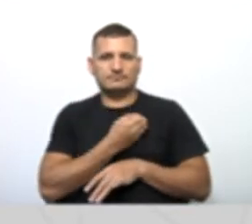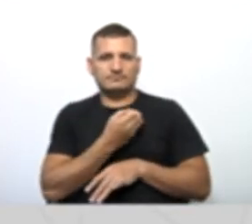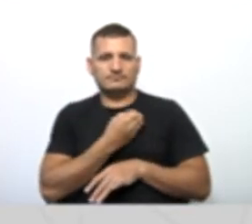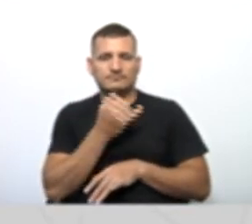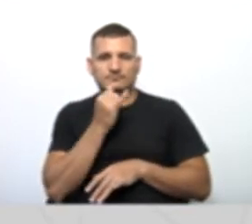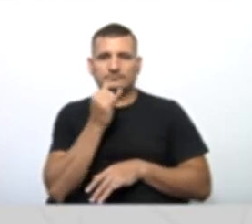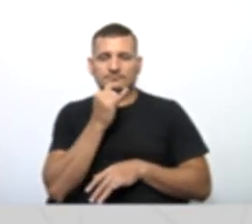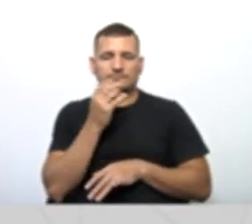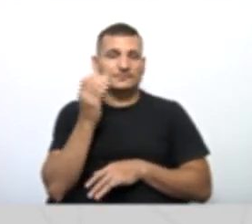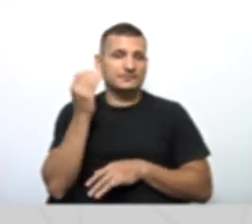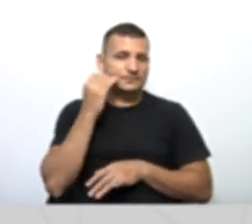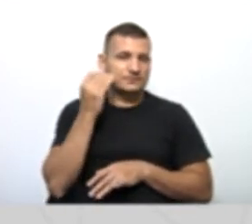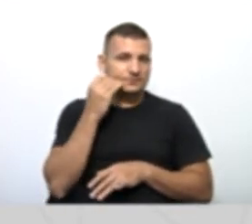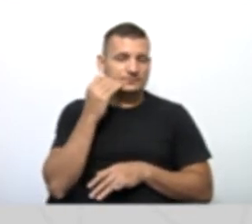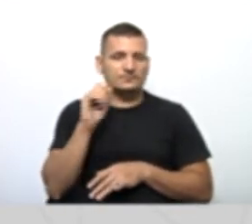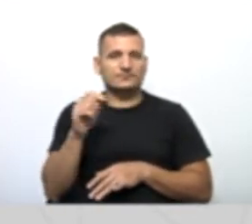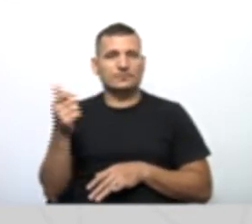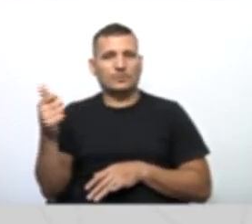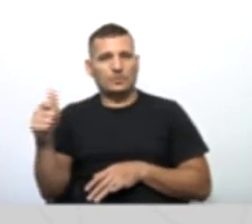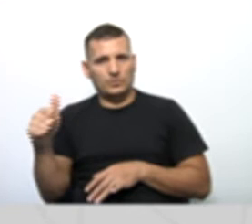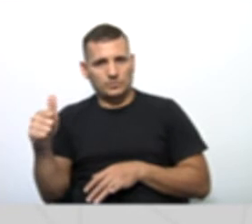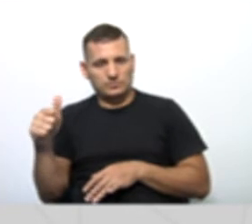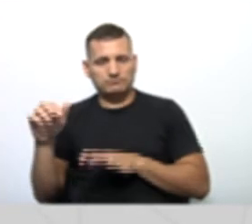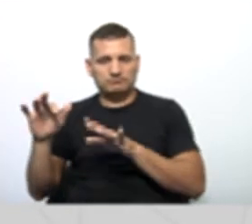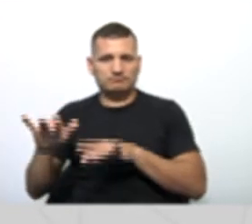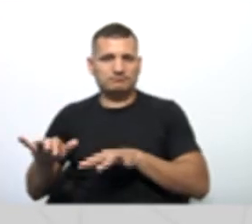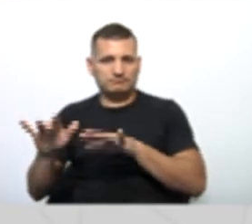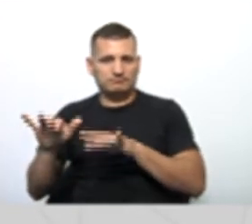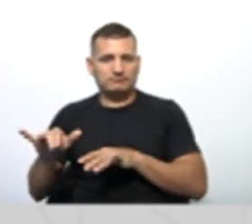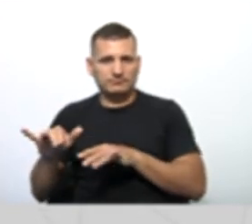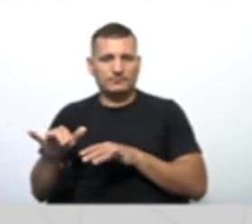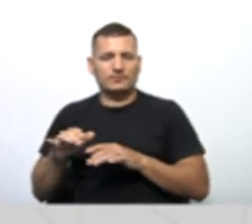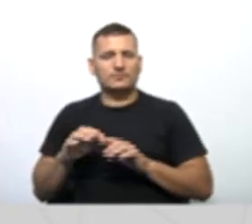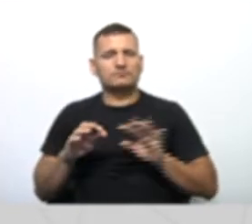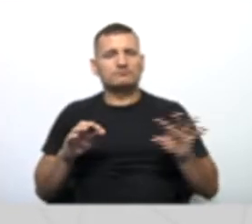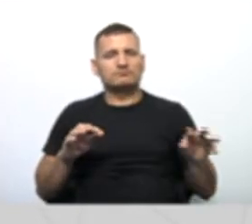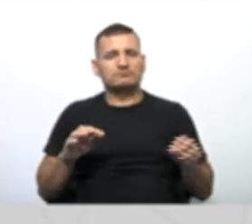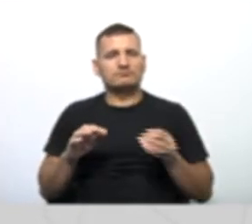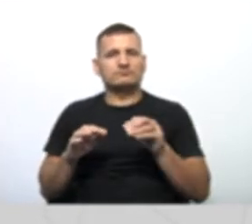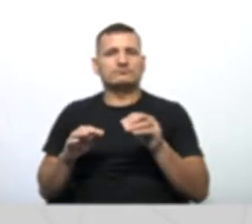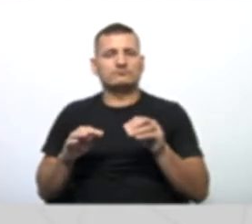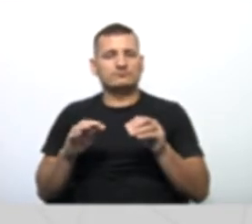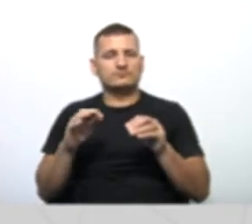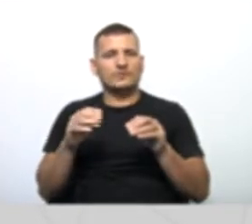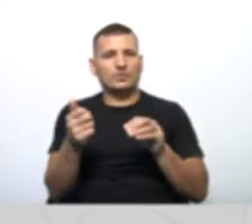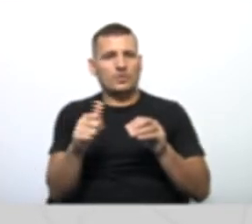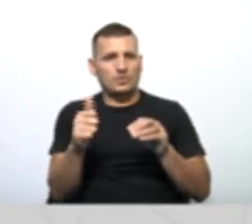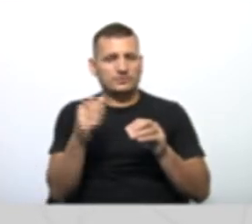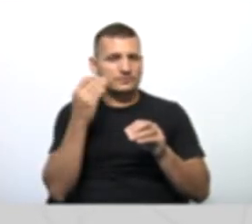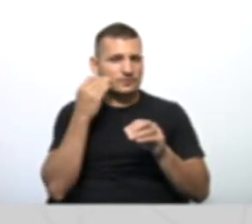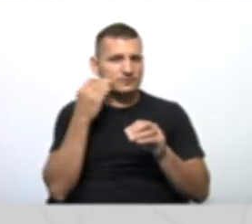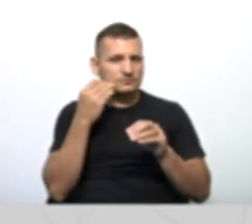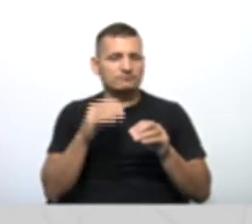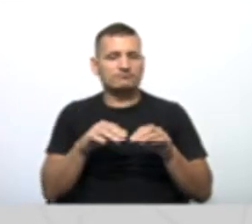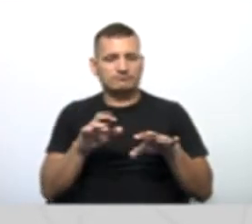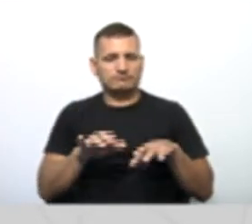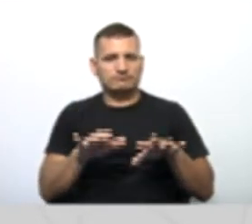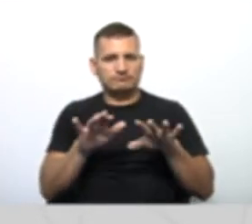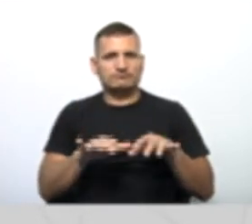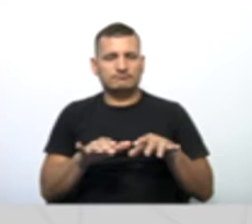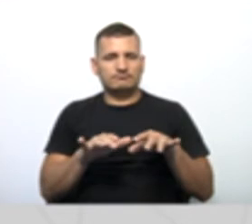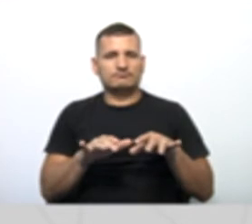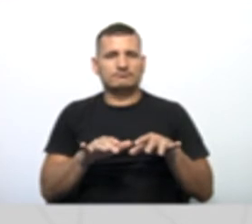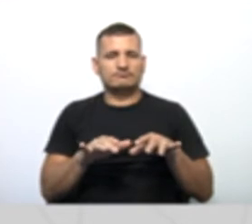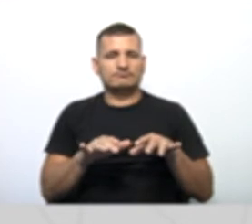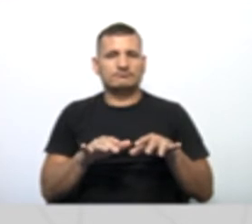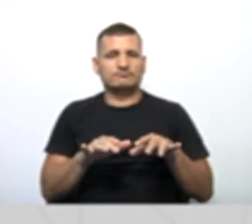Está testando a versão 11. Aí você chega e colocou em ambiente de teste a versão 11 e passou para a equipe